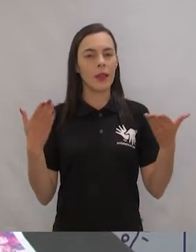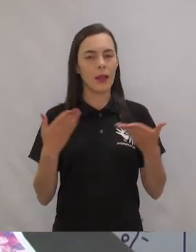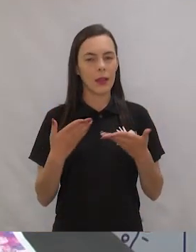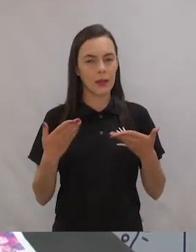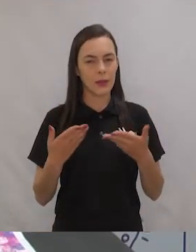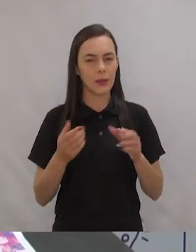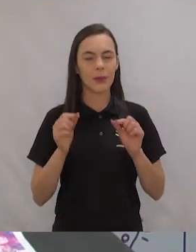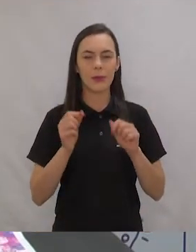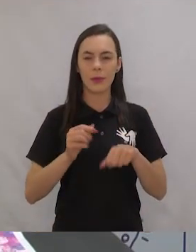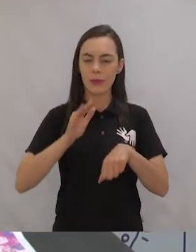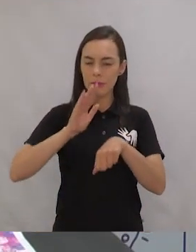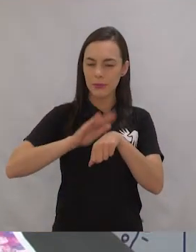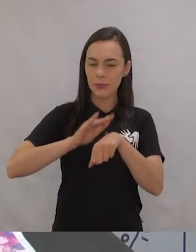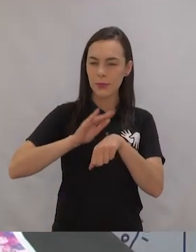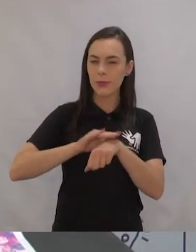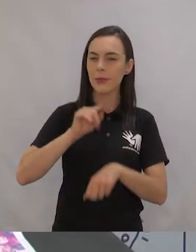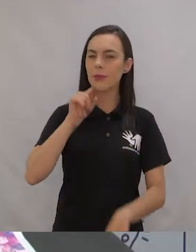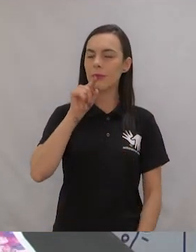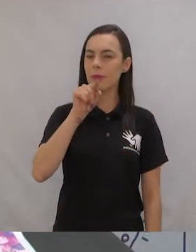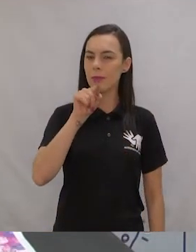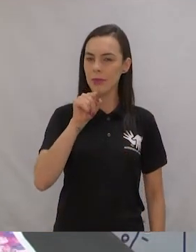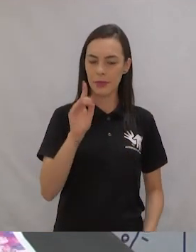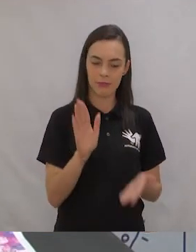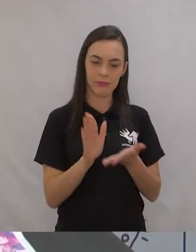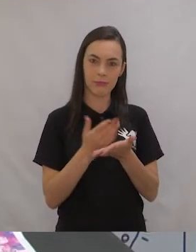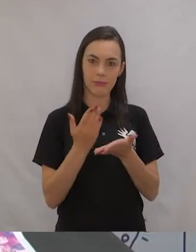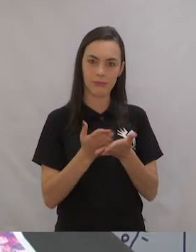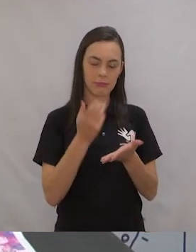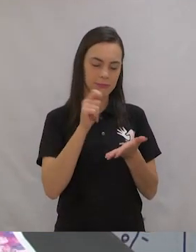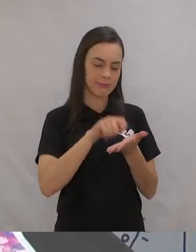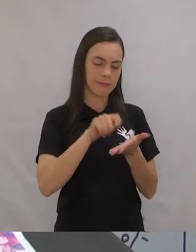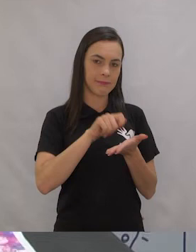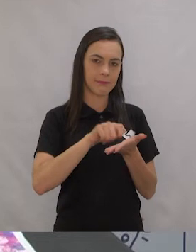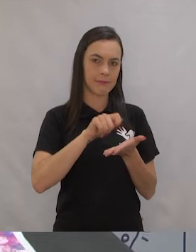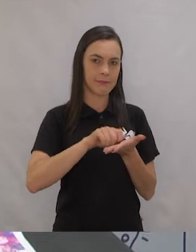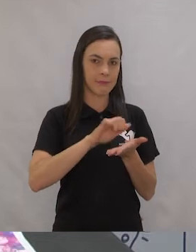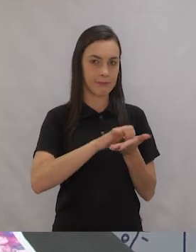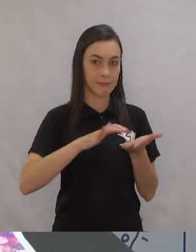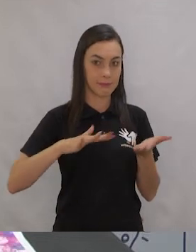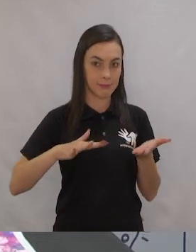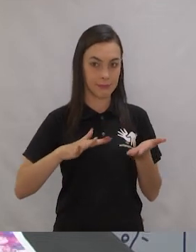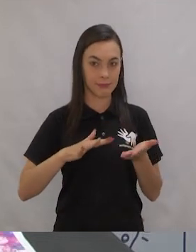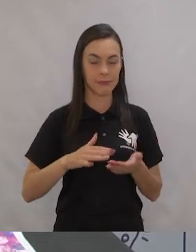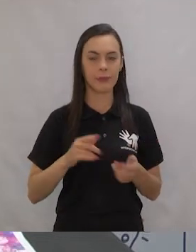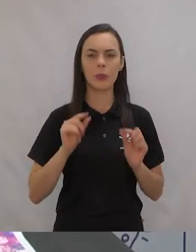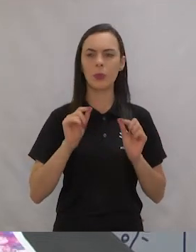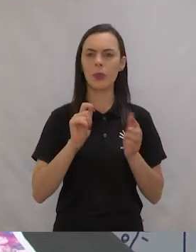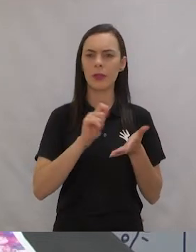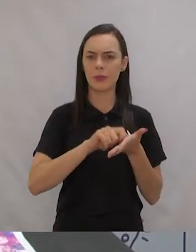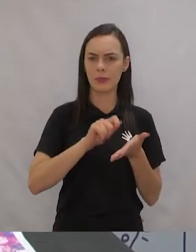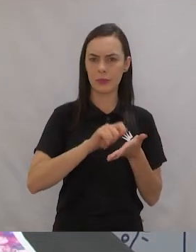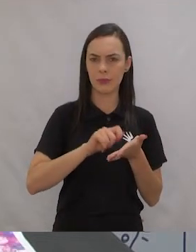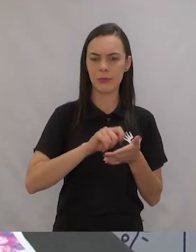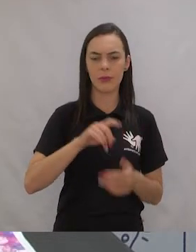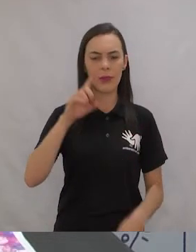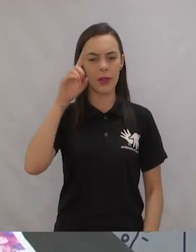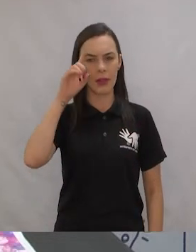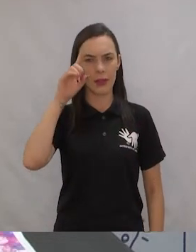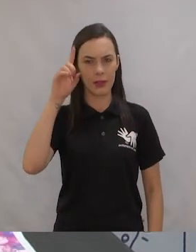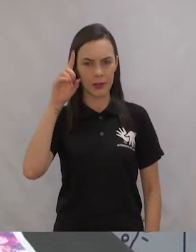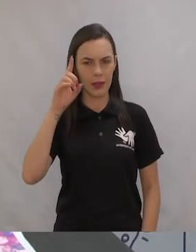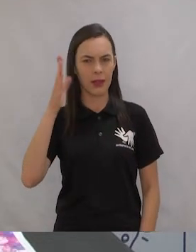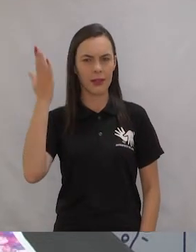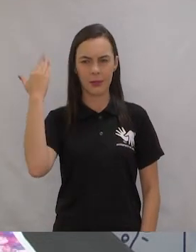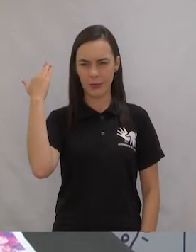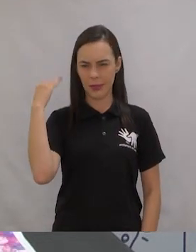Agora eu vou dar um tempinho para vocês registrarem a tarefa no caderno. Vão registrar a data,